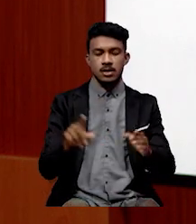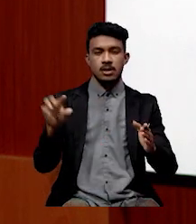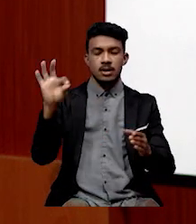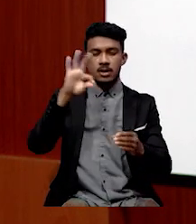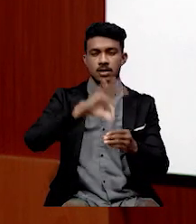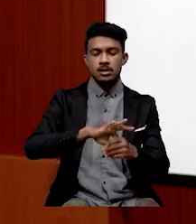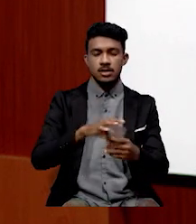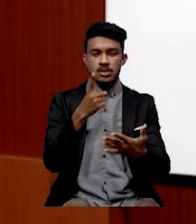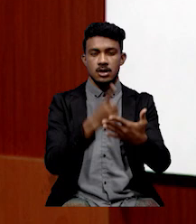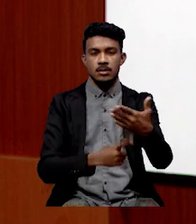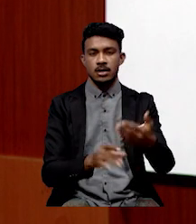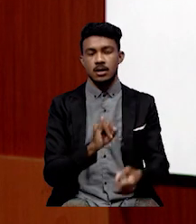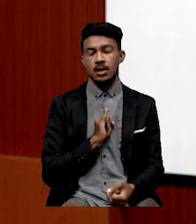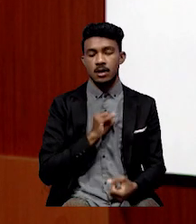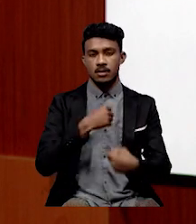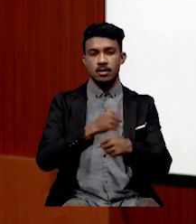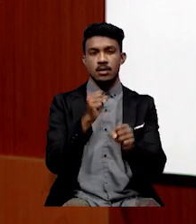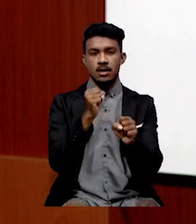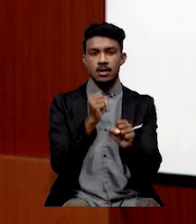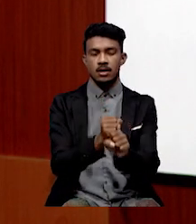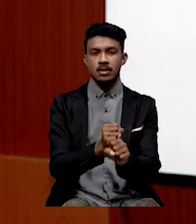da Macau se halo,